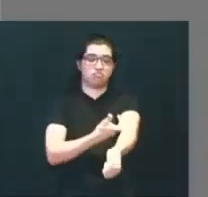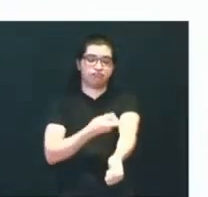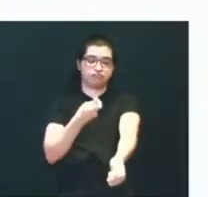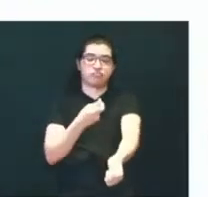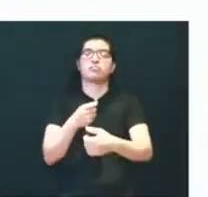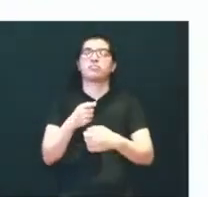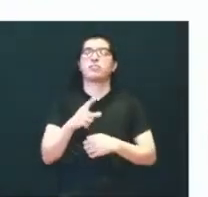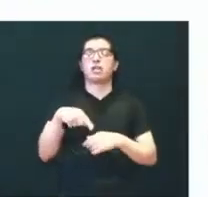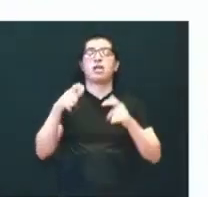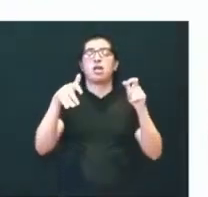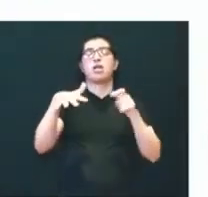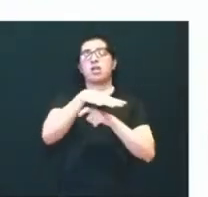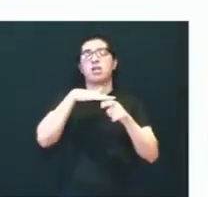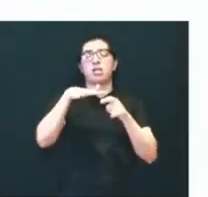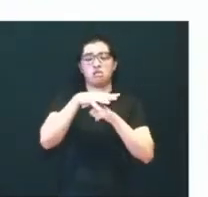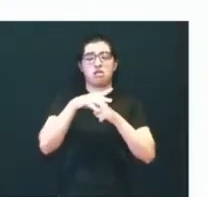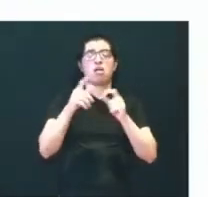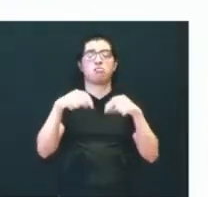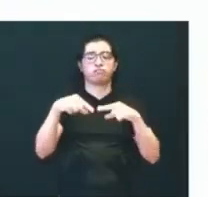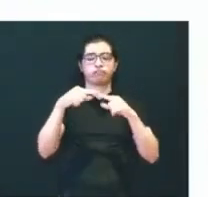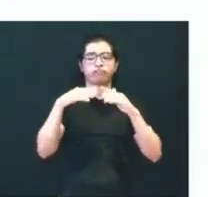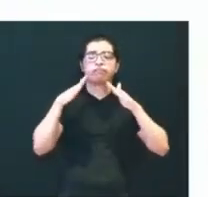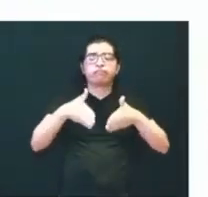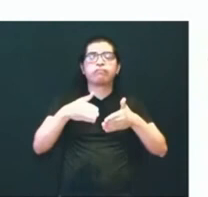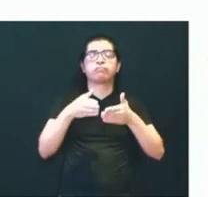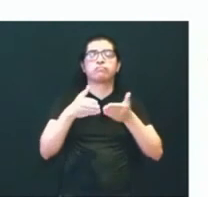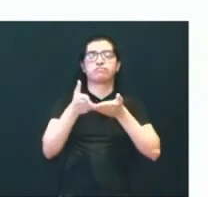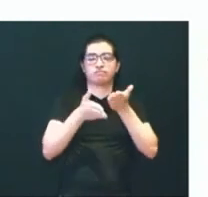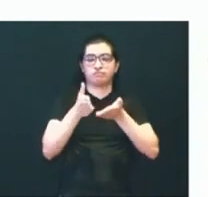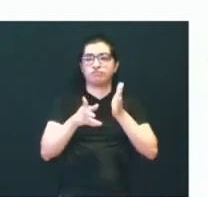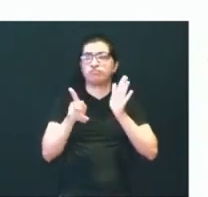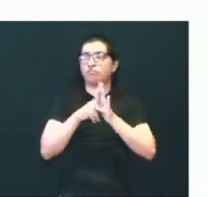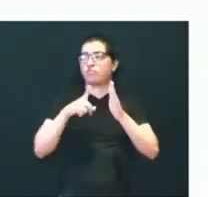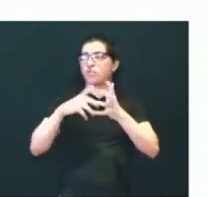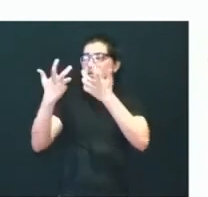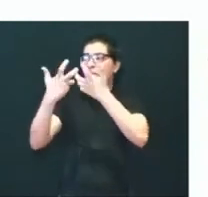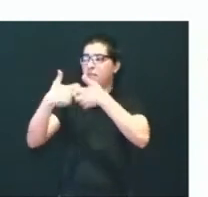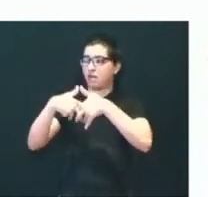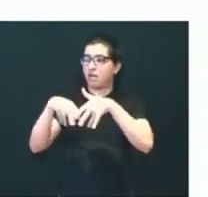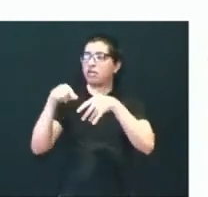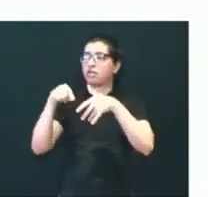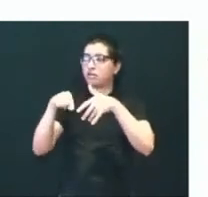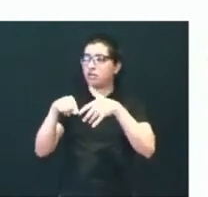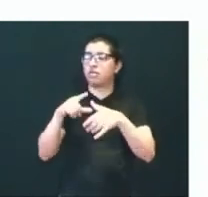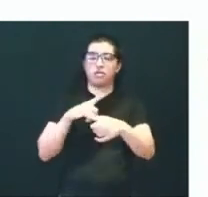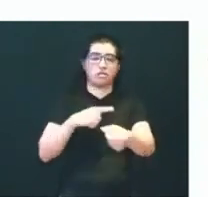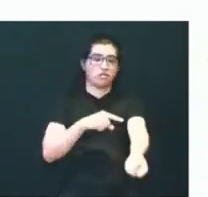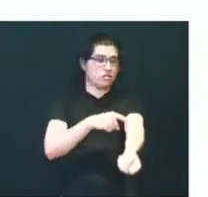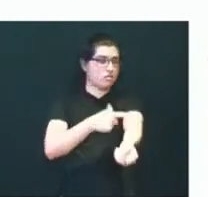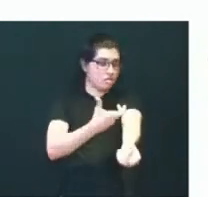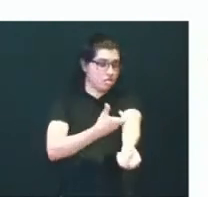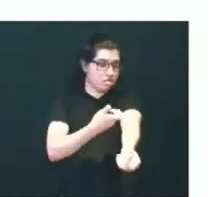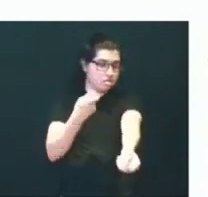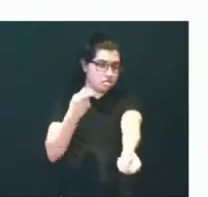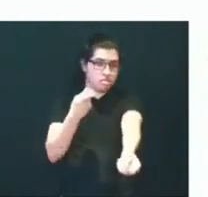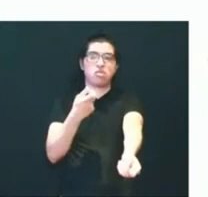centro de hemoterapia, numa máquina. Então, as células são coletadas pela veia. Às